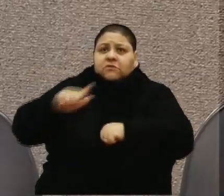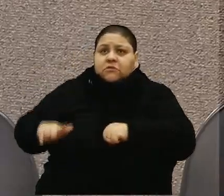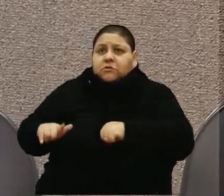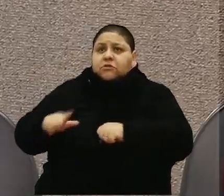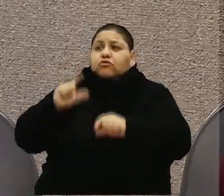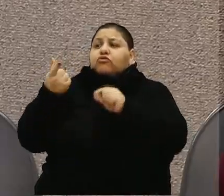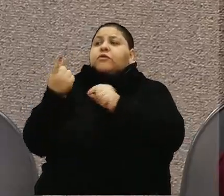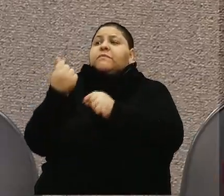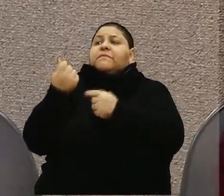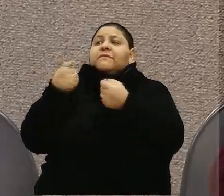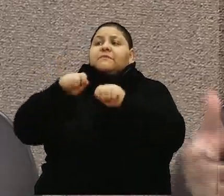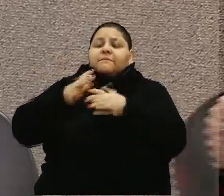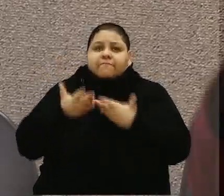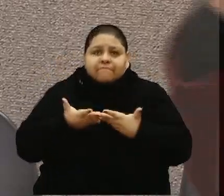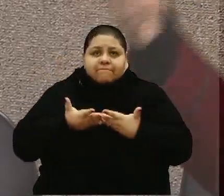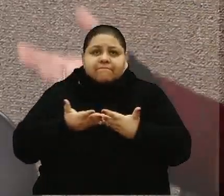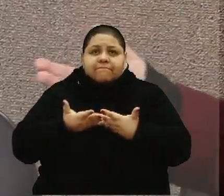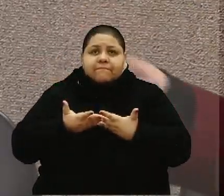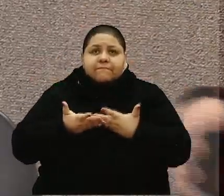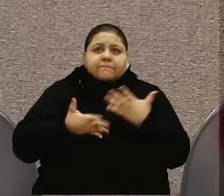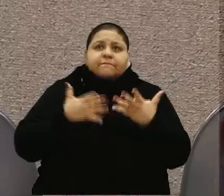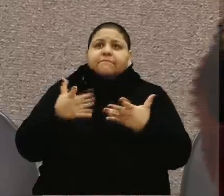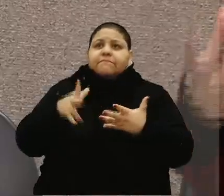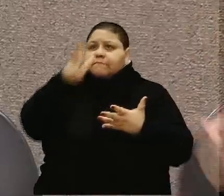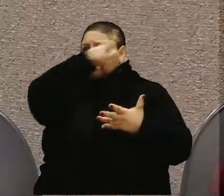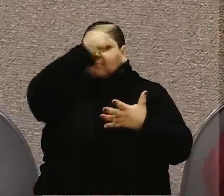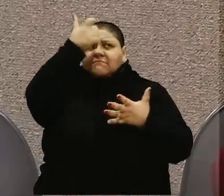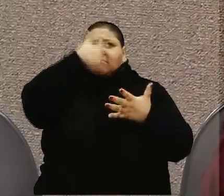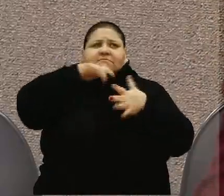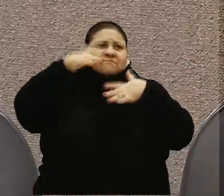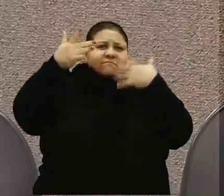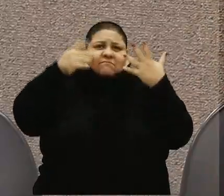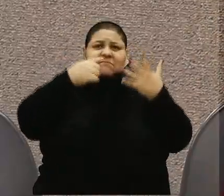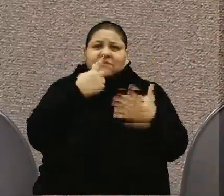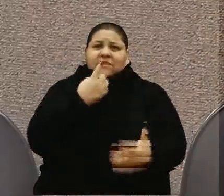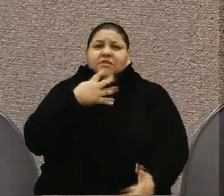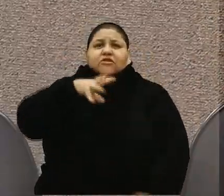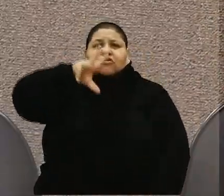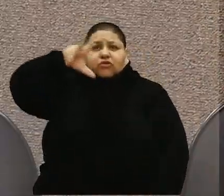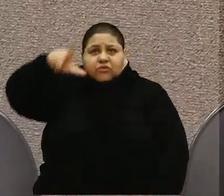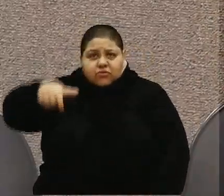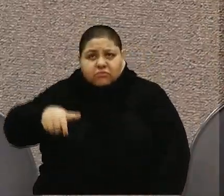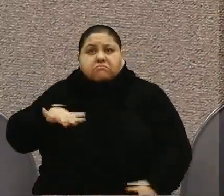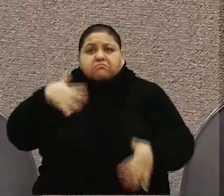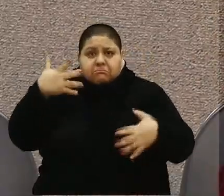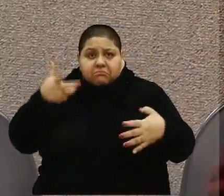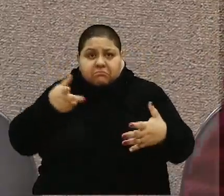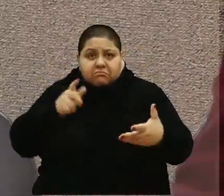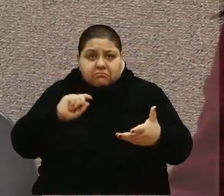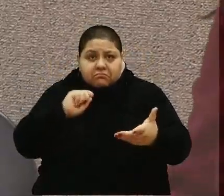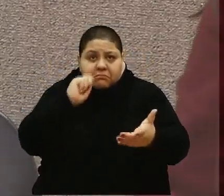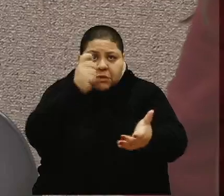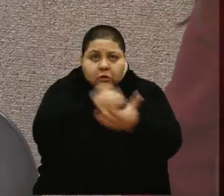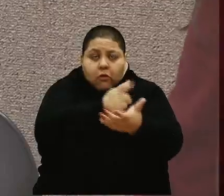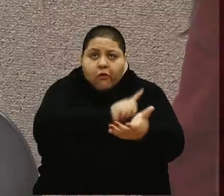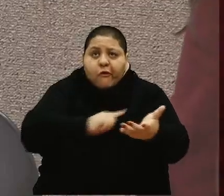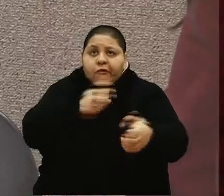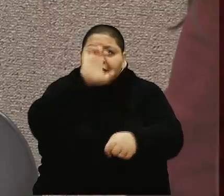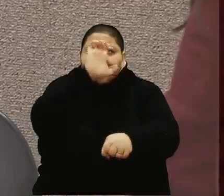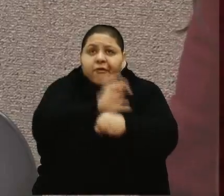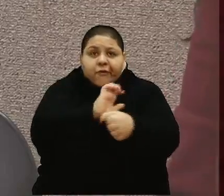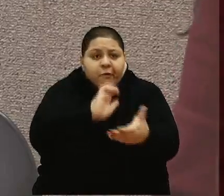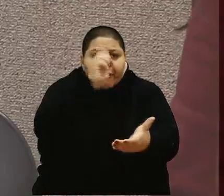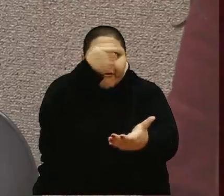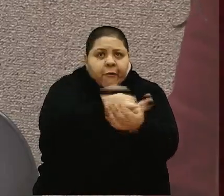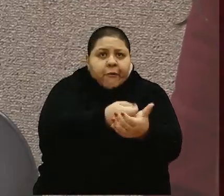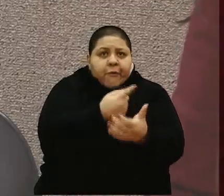estamos falando? Estamos falando, o prefeito disse, acho que, sei lá, 14 milhões. Ele disse, então, o governo do Estado está arcando com